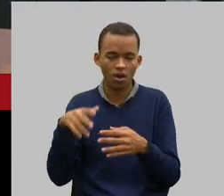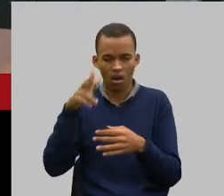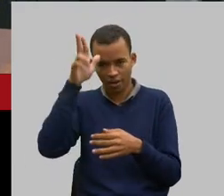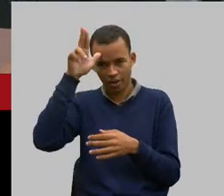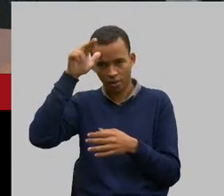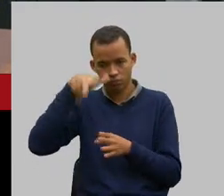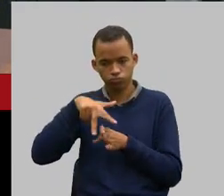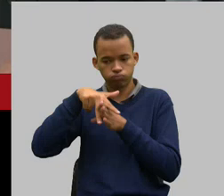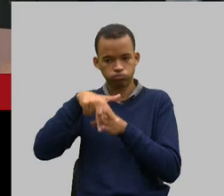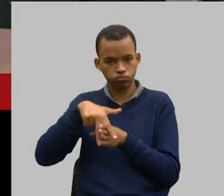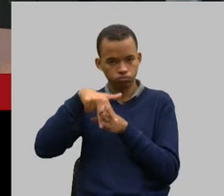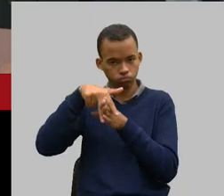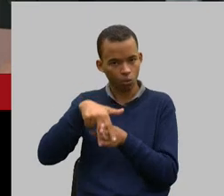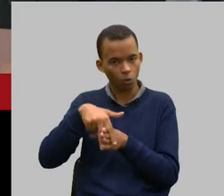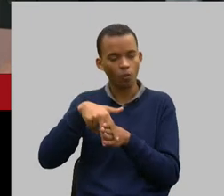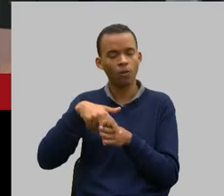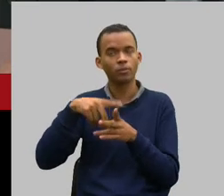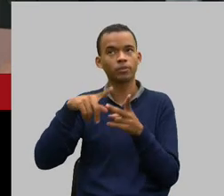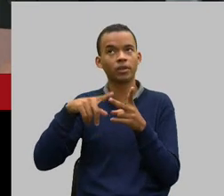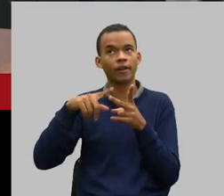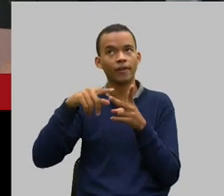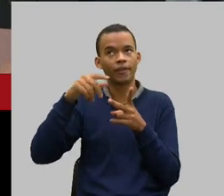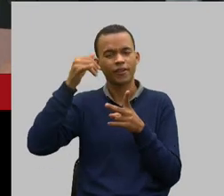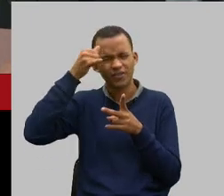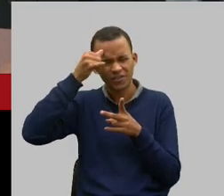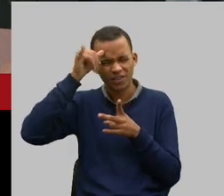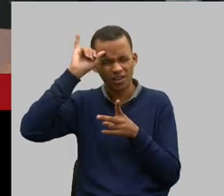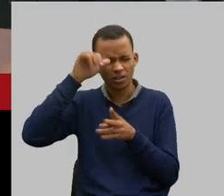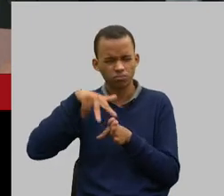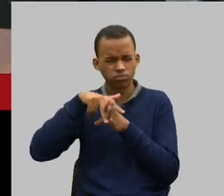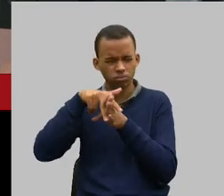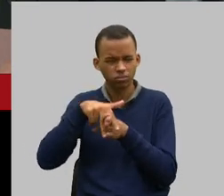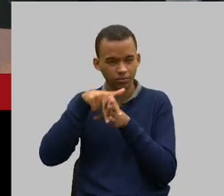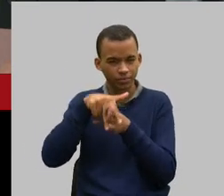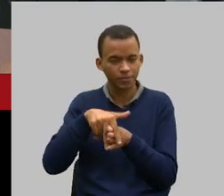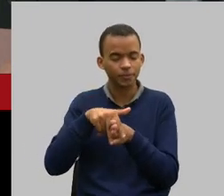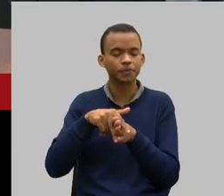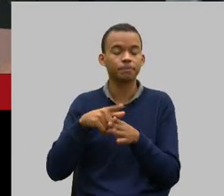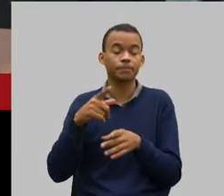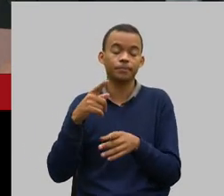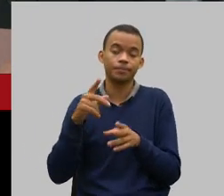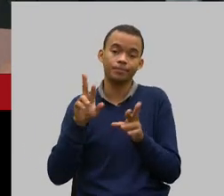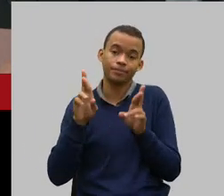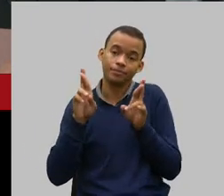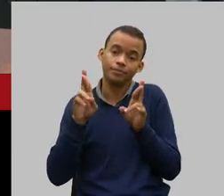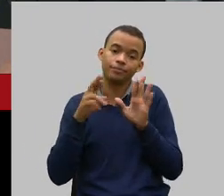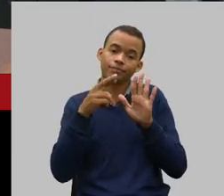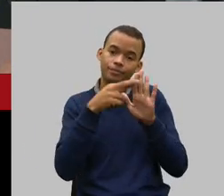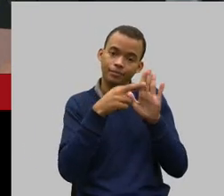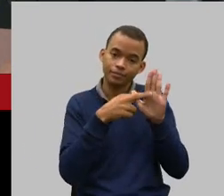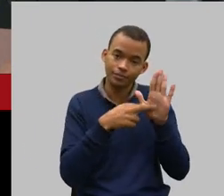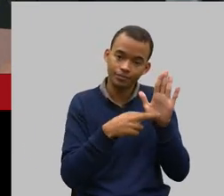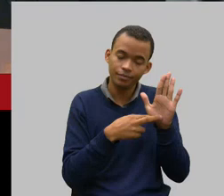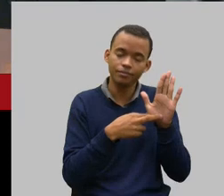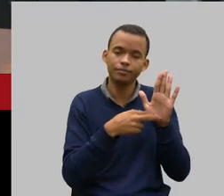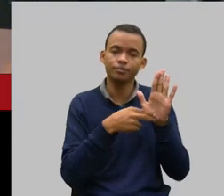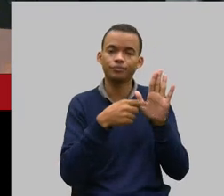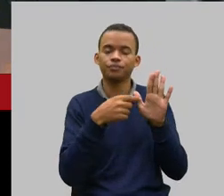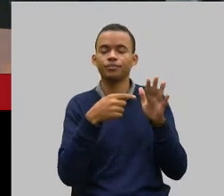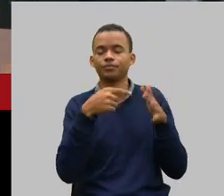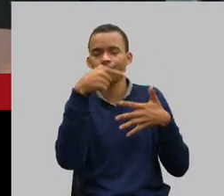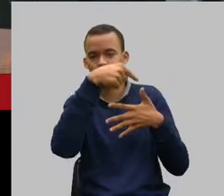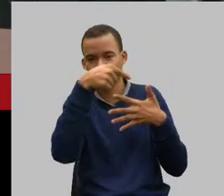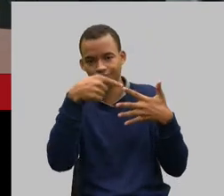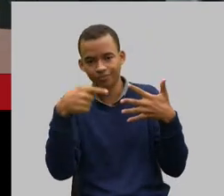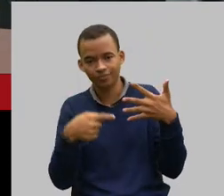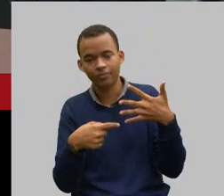Espero que essas eh que essas regras que essas condicionantes estejam